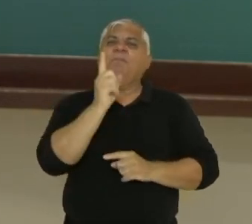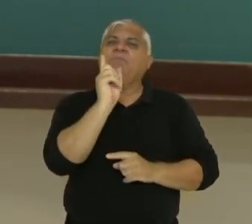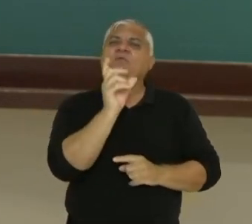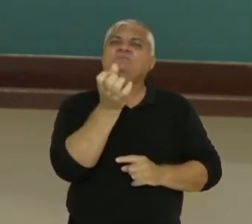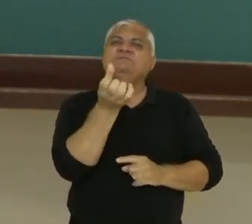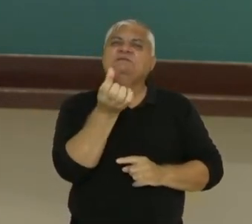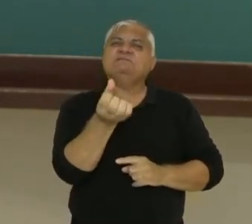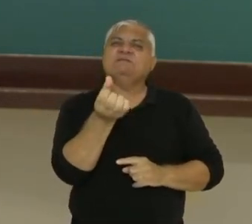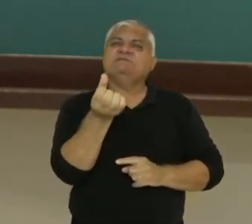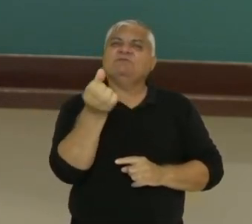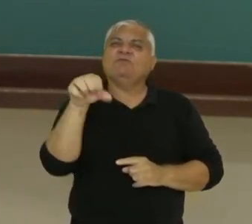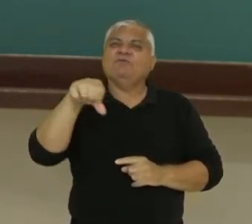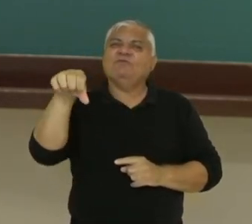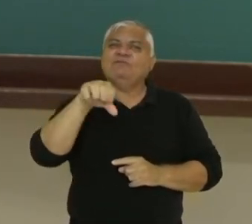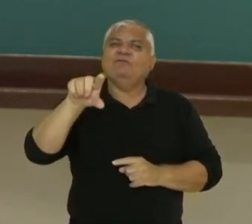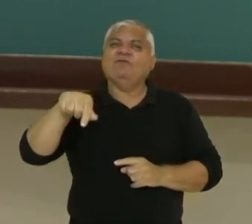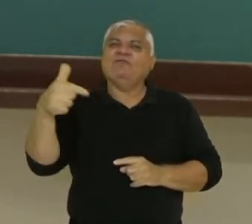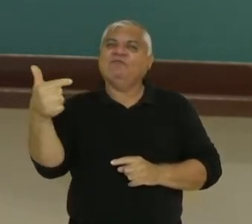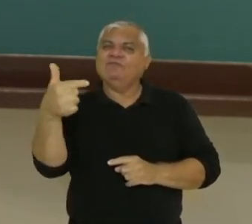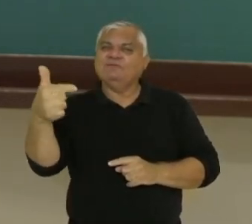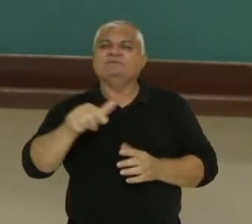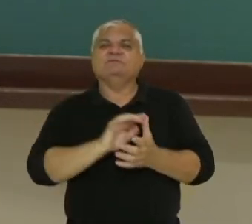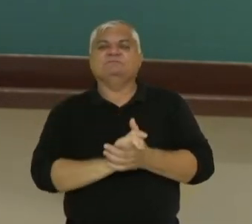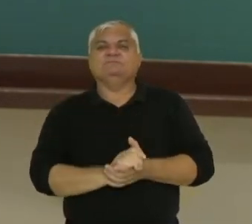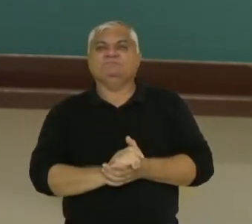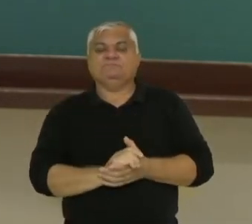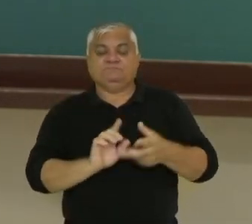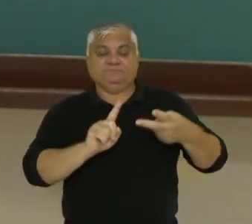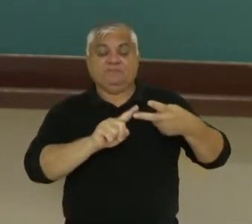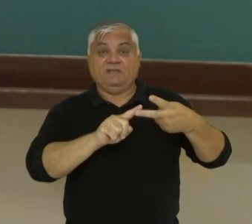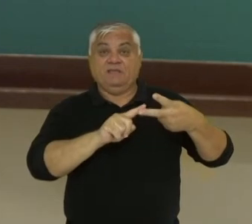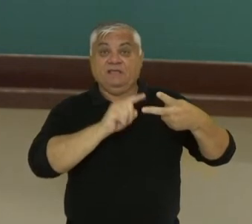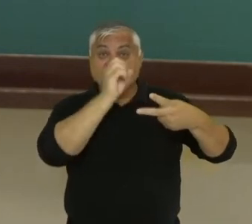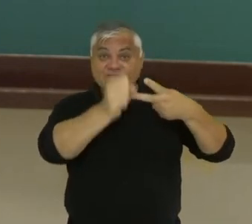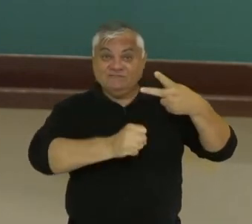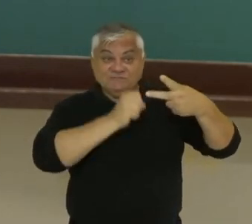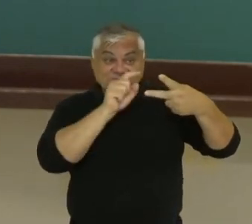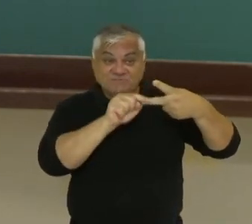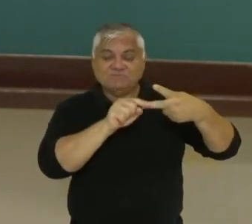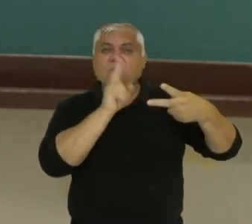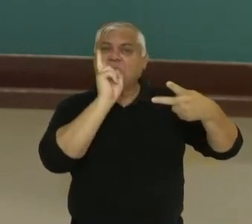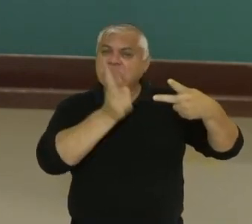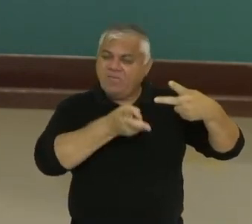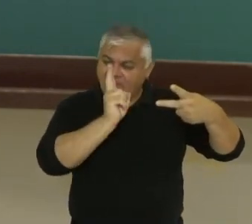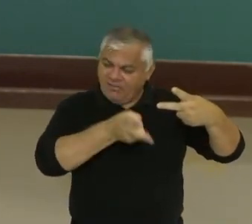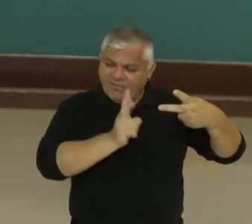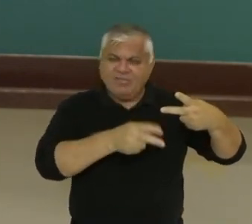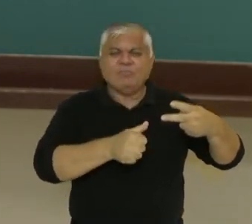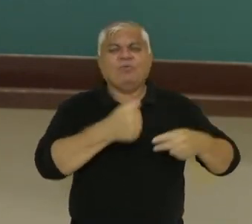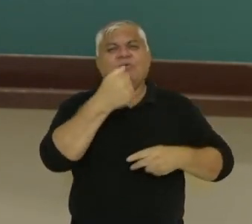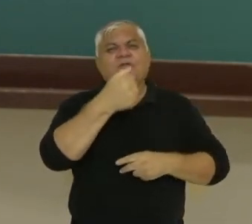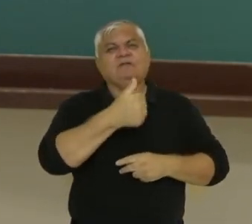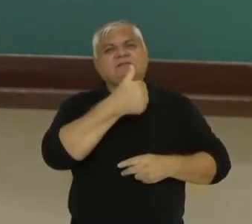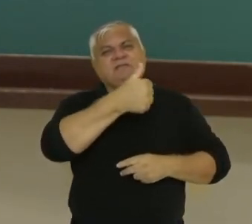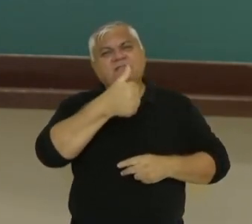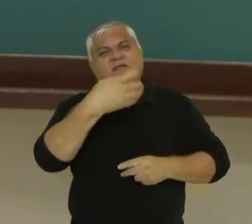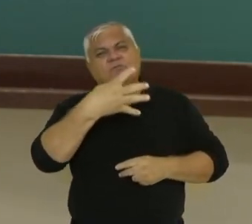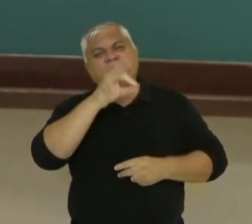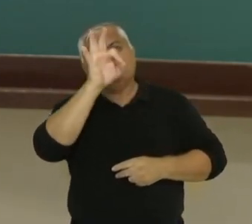1.699,22 centavos. No segundo ano, o rendimento é o mesmo, né? 114% do CDI.